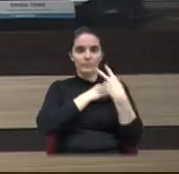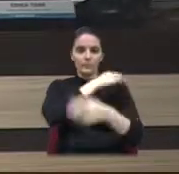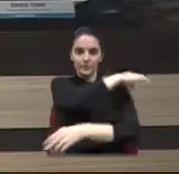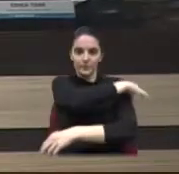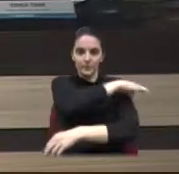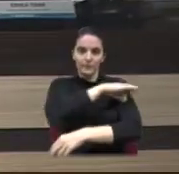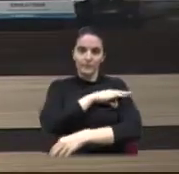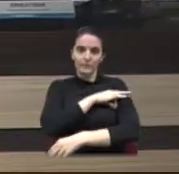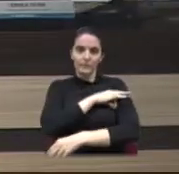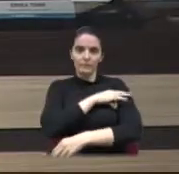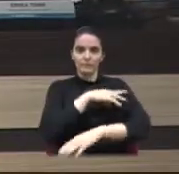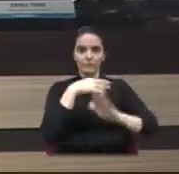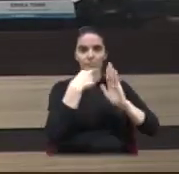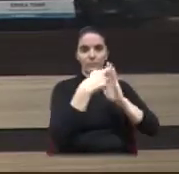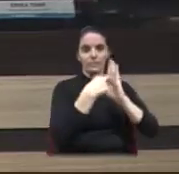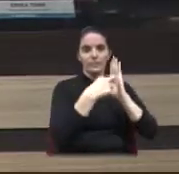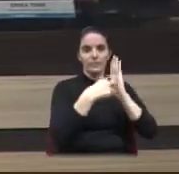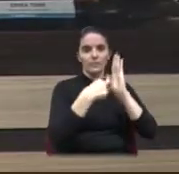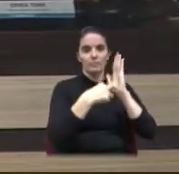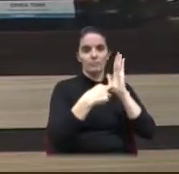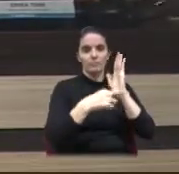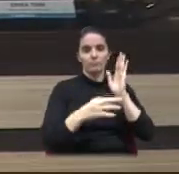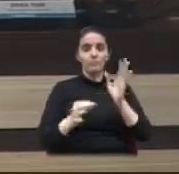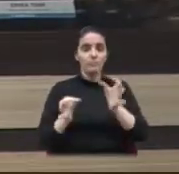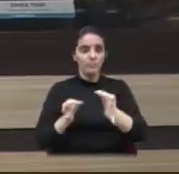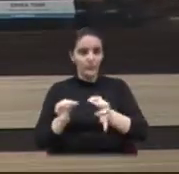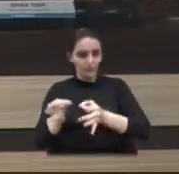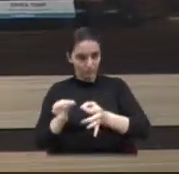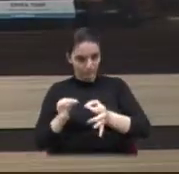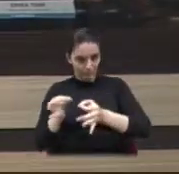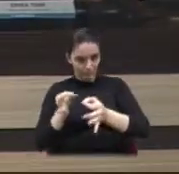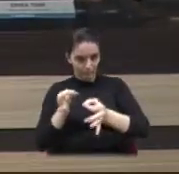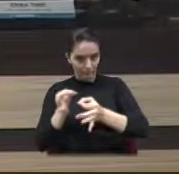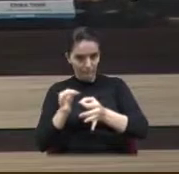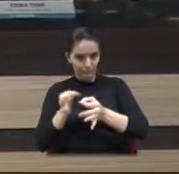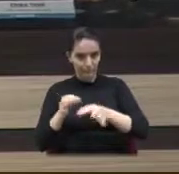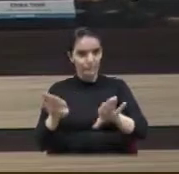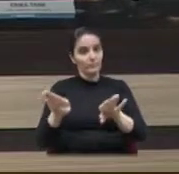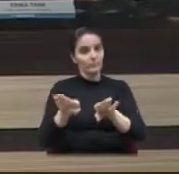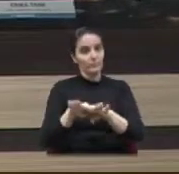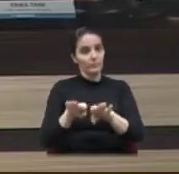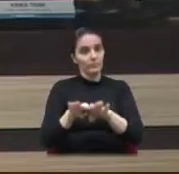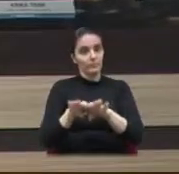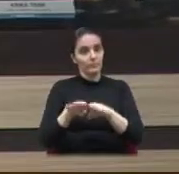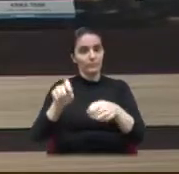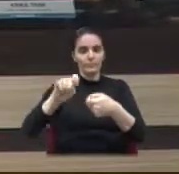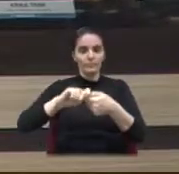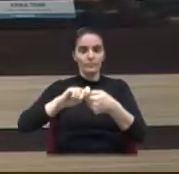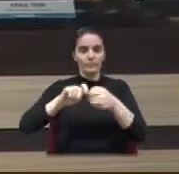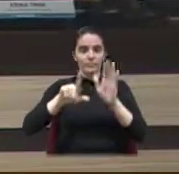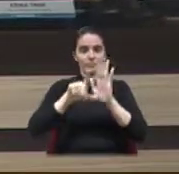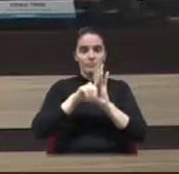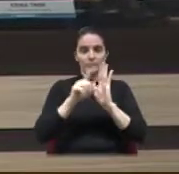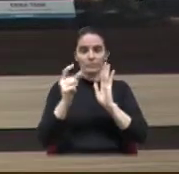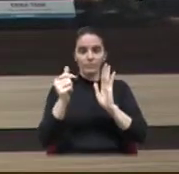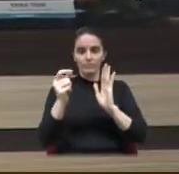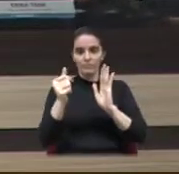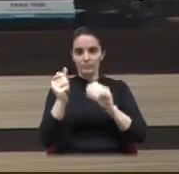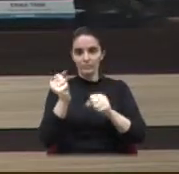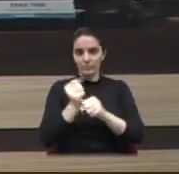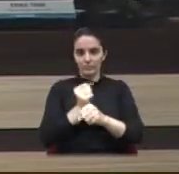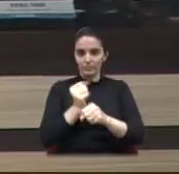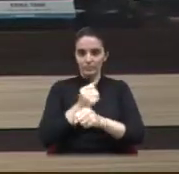senhor prefeito municipal, que dispõe sobre as diretrizes para elaboração e execução da lei